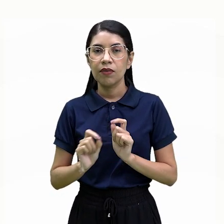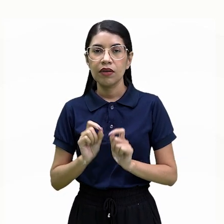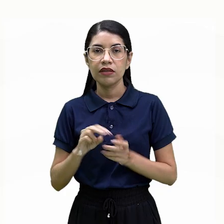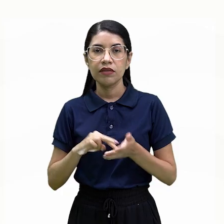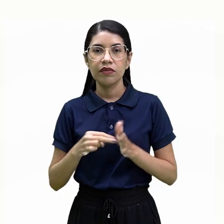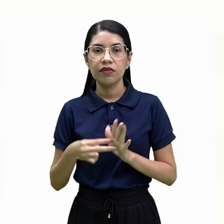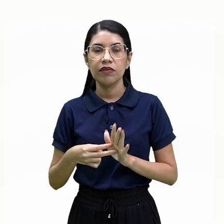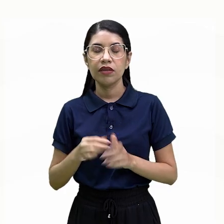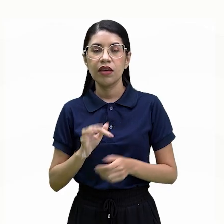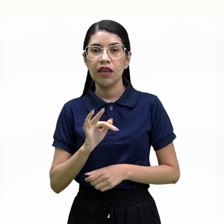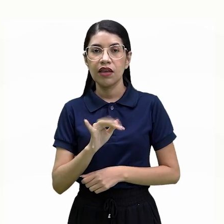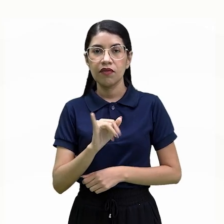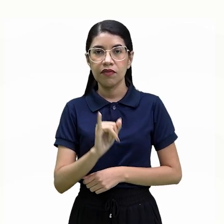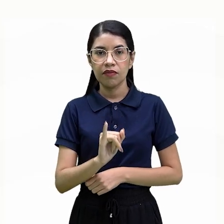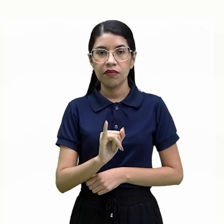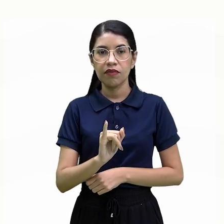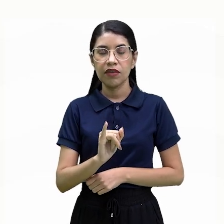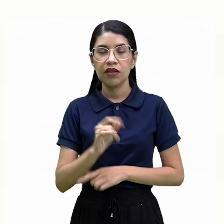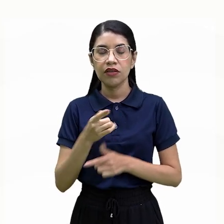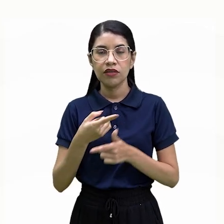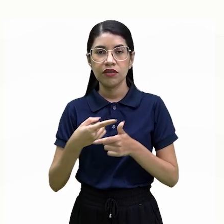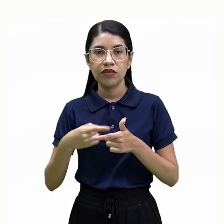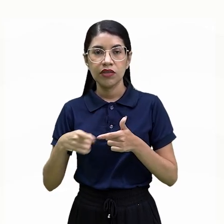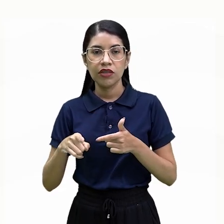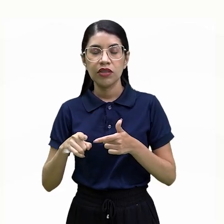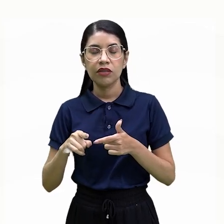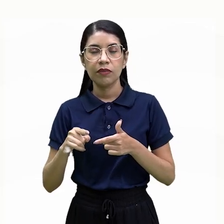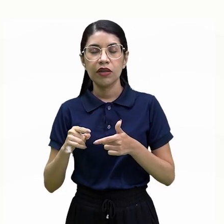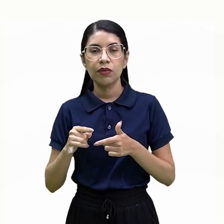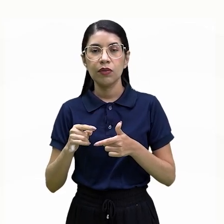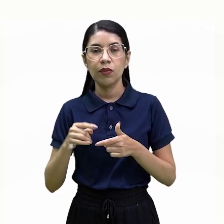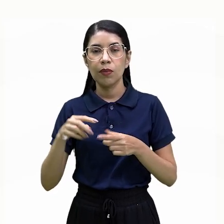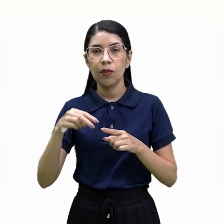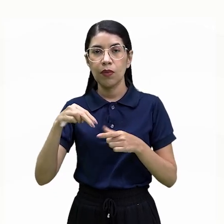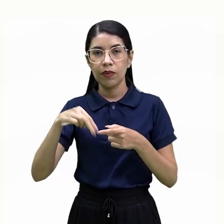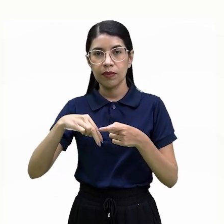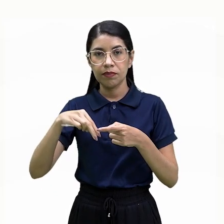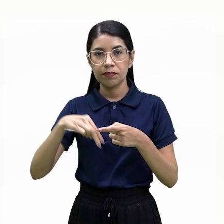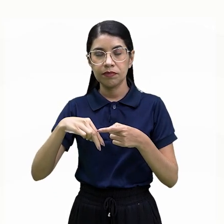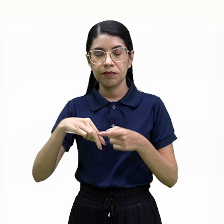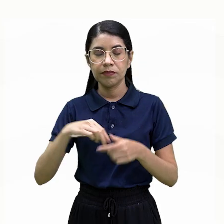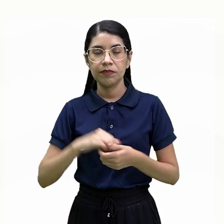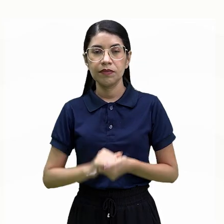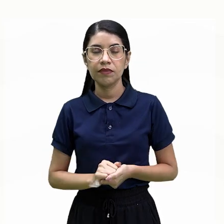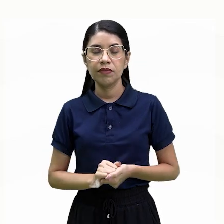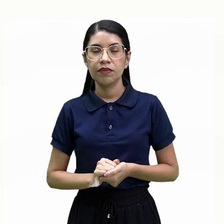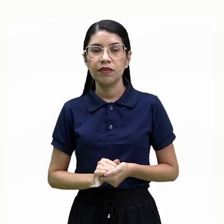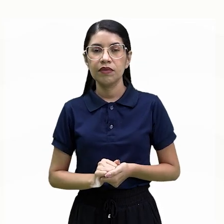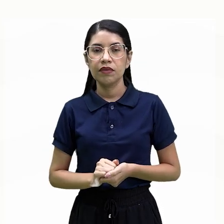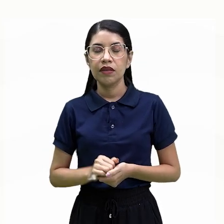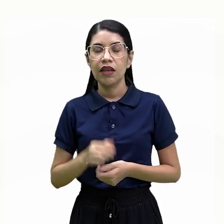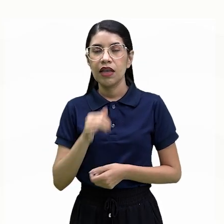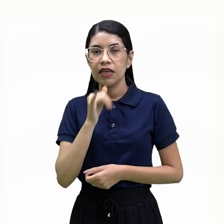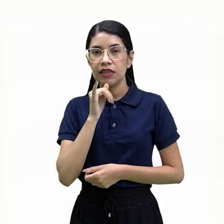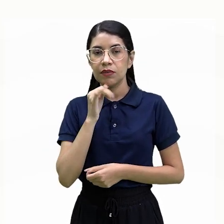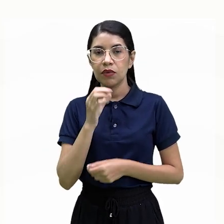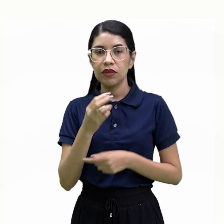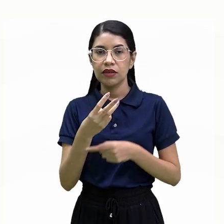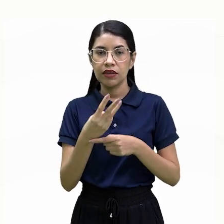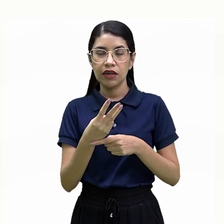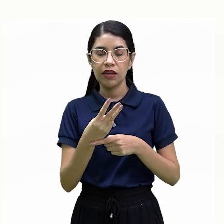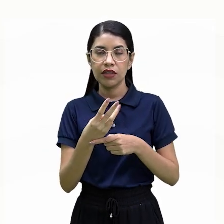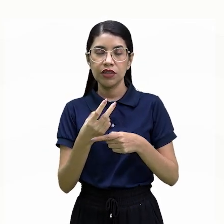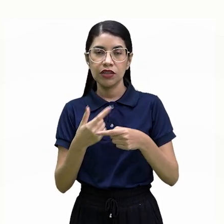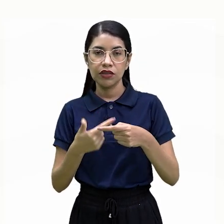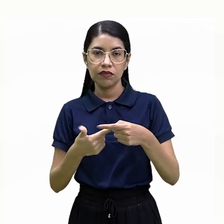vai ser quem? O FI dividido pelo número de termos. Nesse caso, no primeiro, vai ficar 3